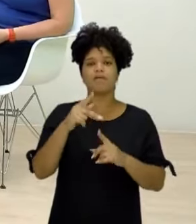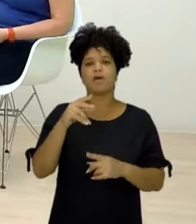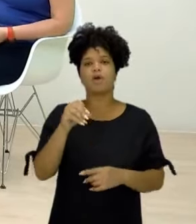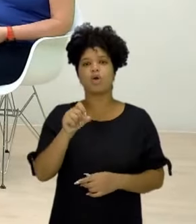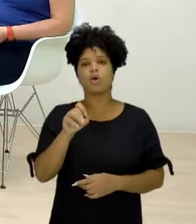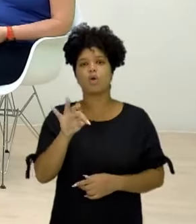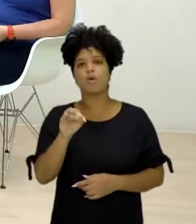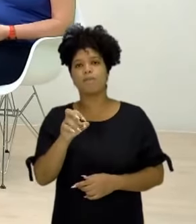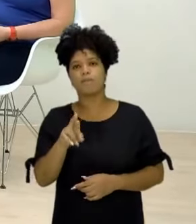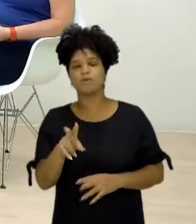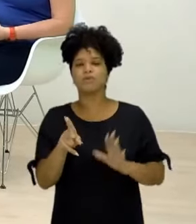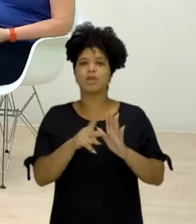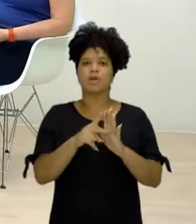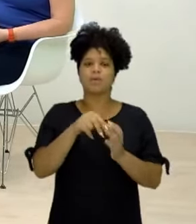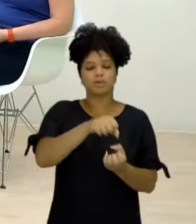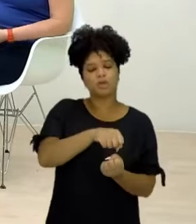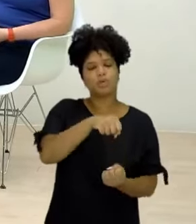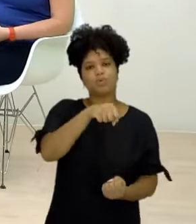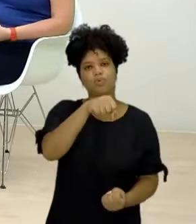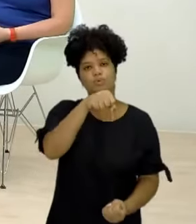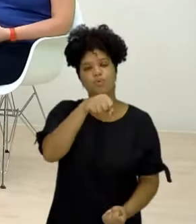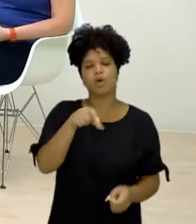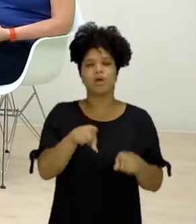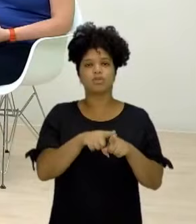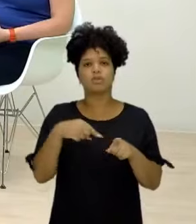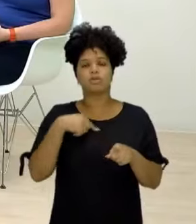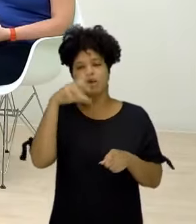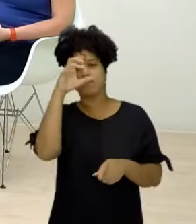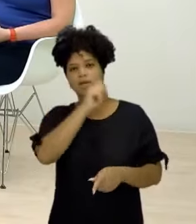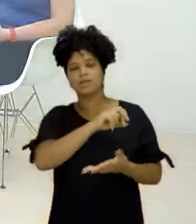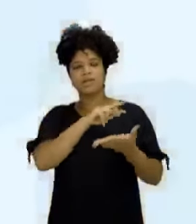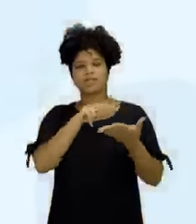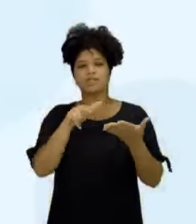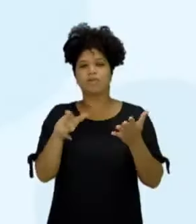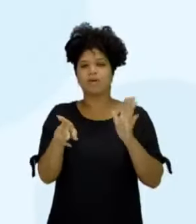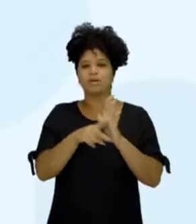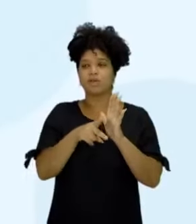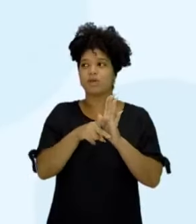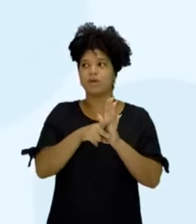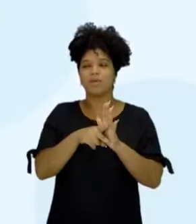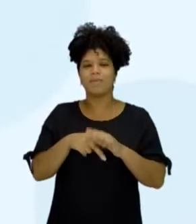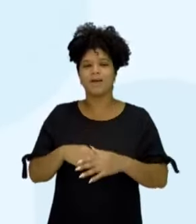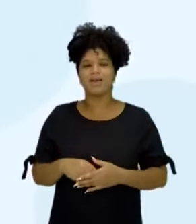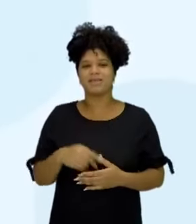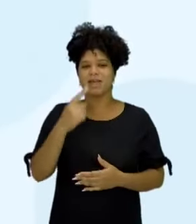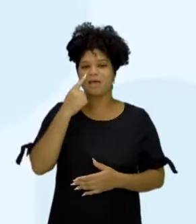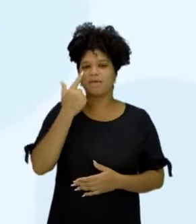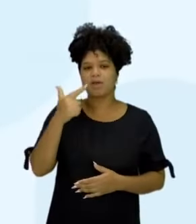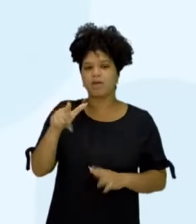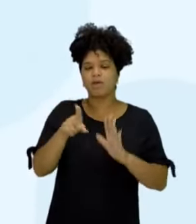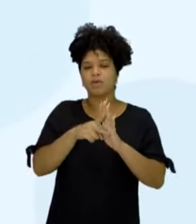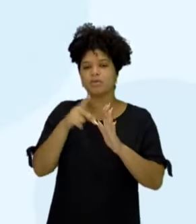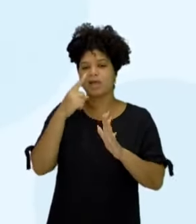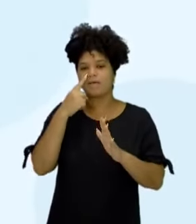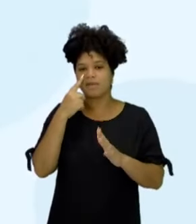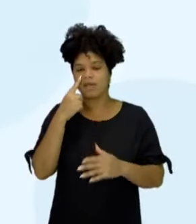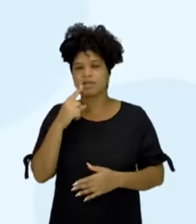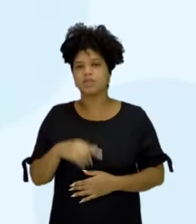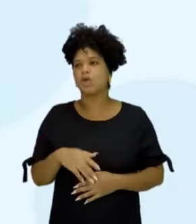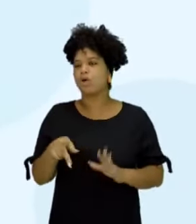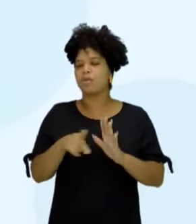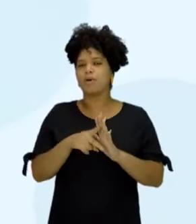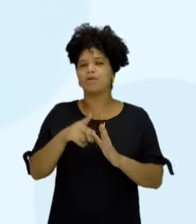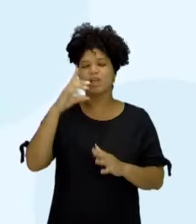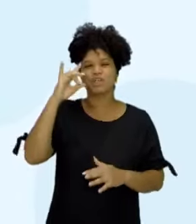cartaz. E a gente trabalhou com as definições fact or myth, né? Falamos sobre a vacina, o Halloween,